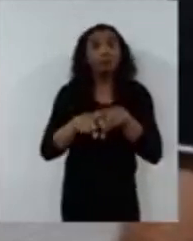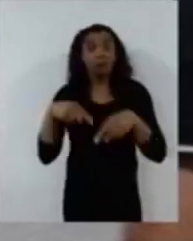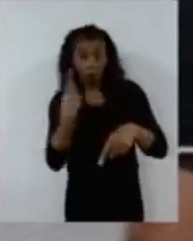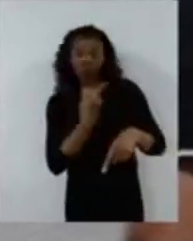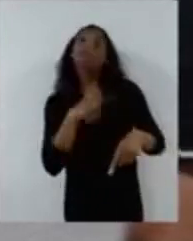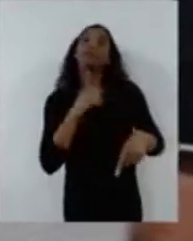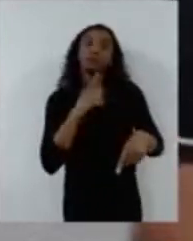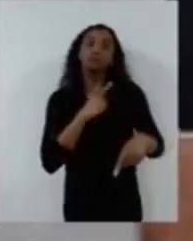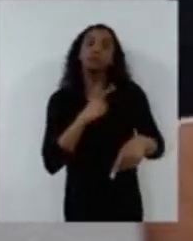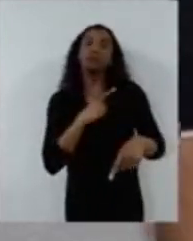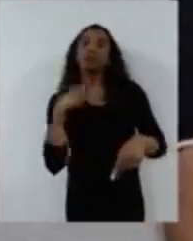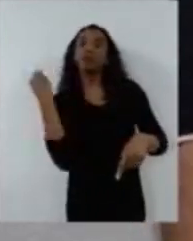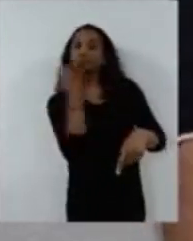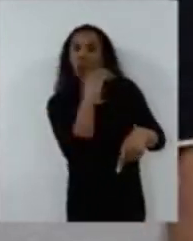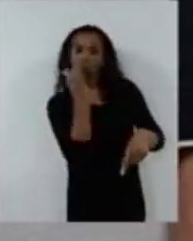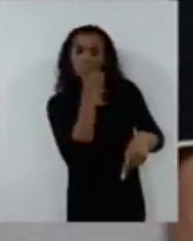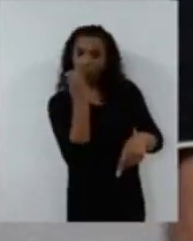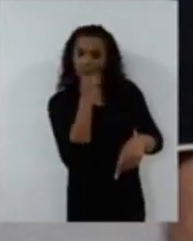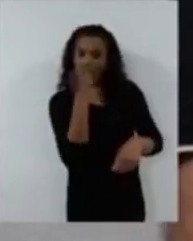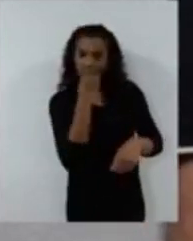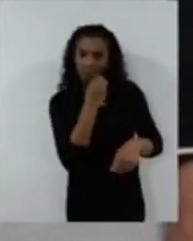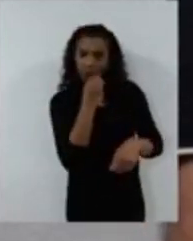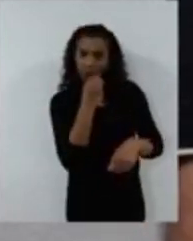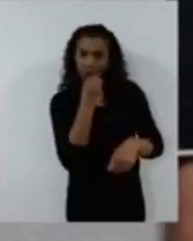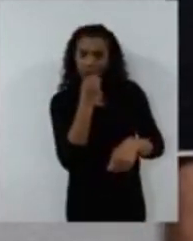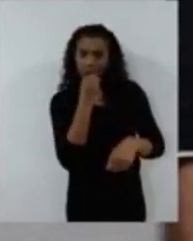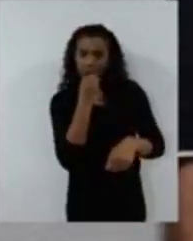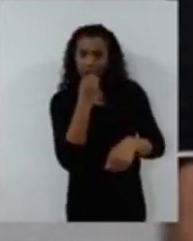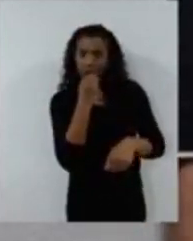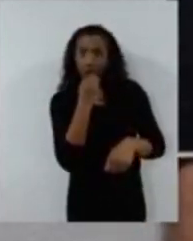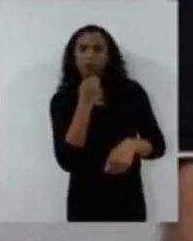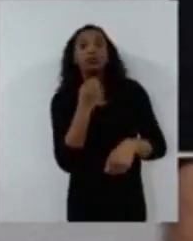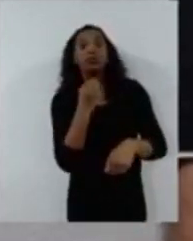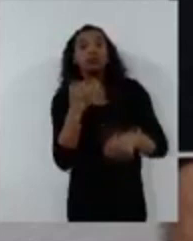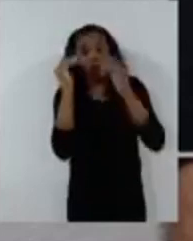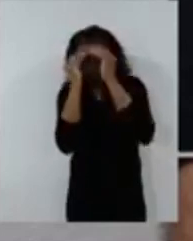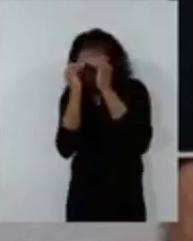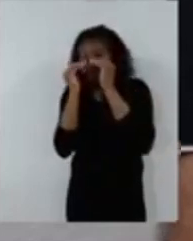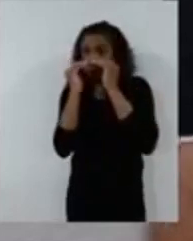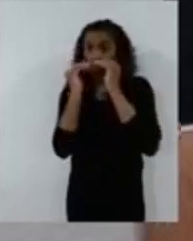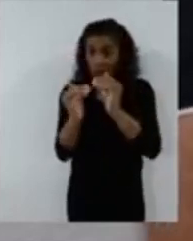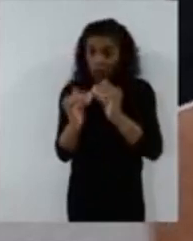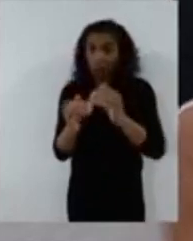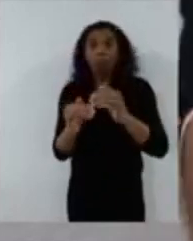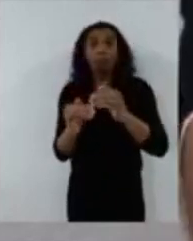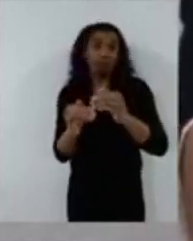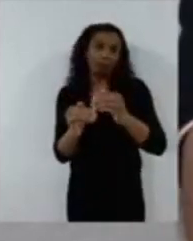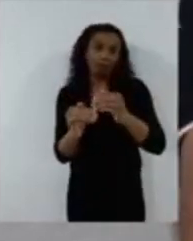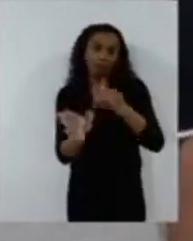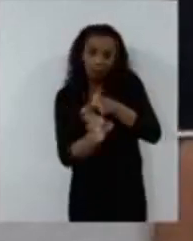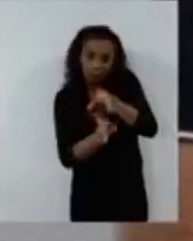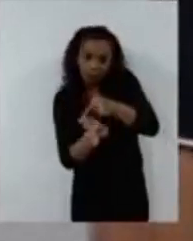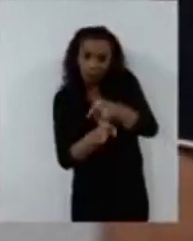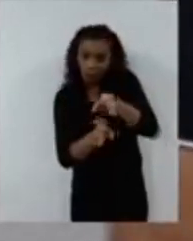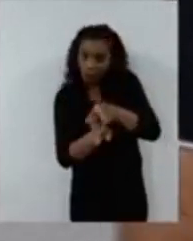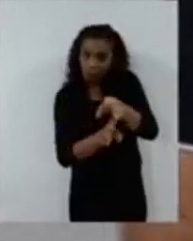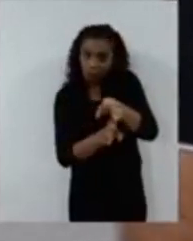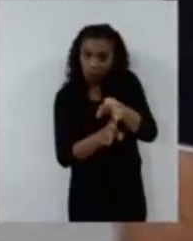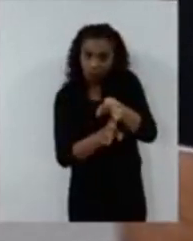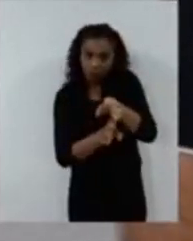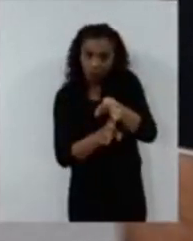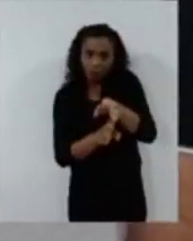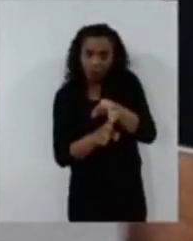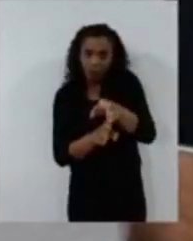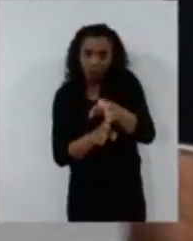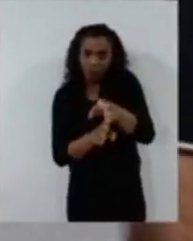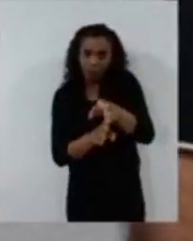tendo essa oportunidade de tomar essas medidas restritivas, coisa que não aconteceu em países onde